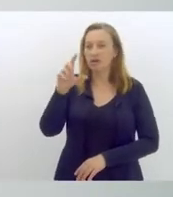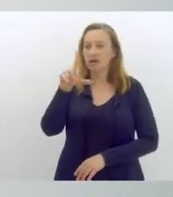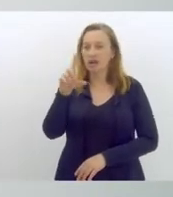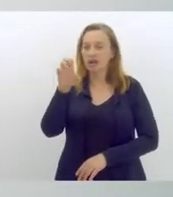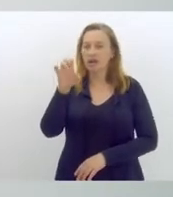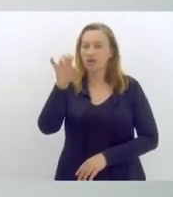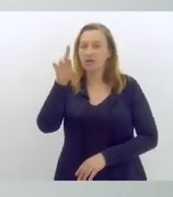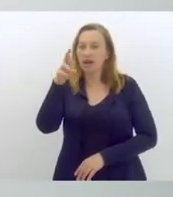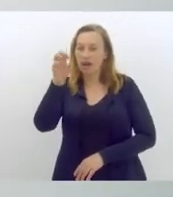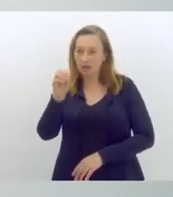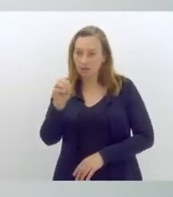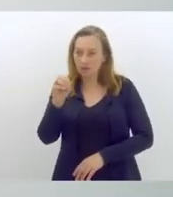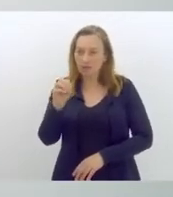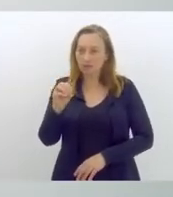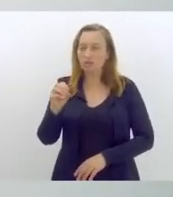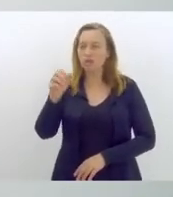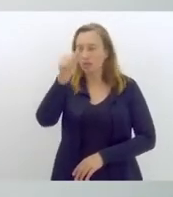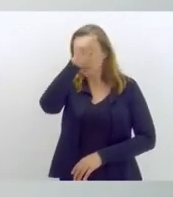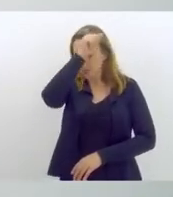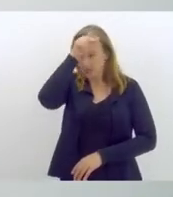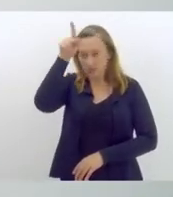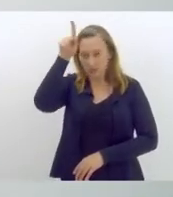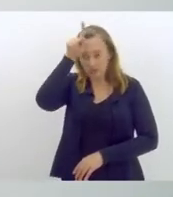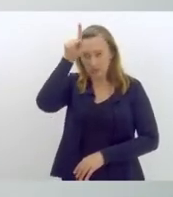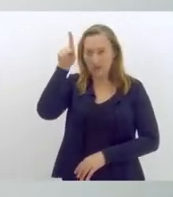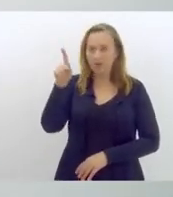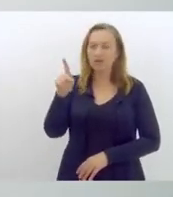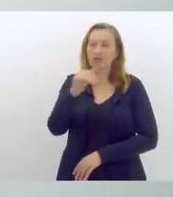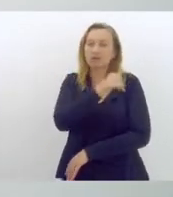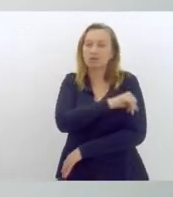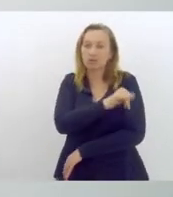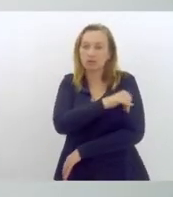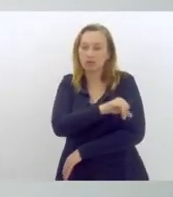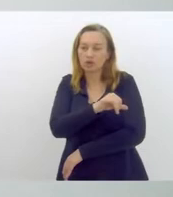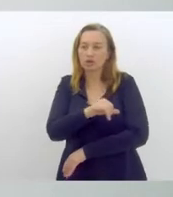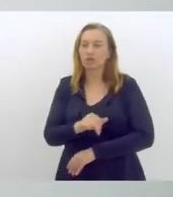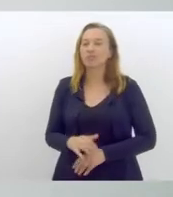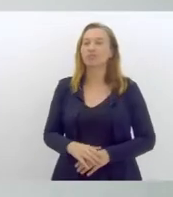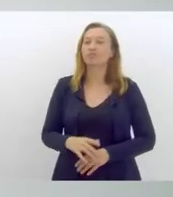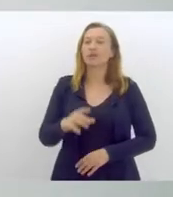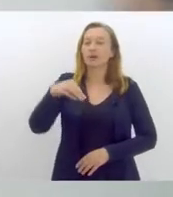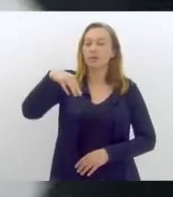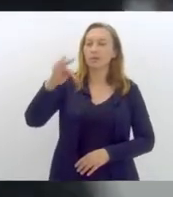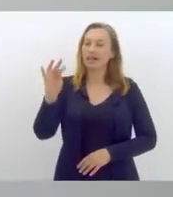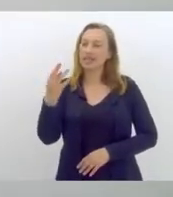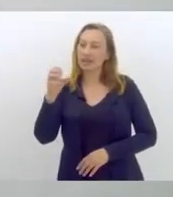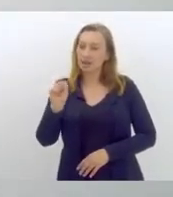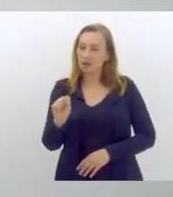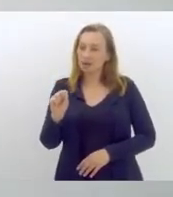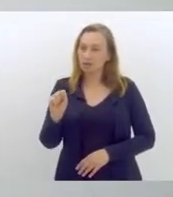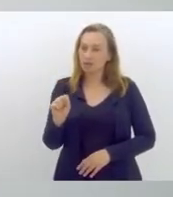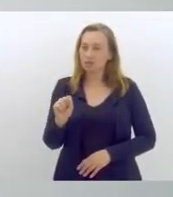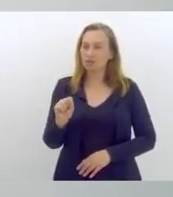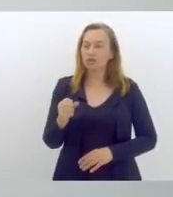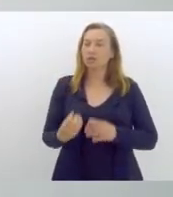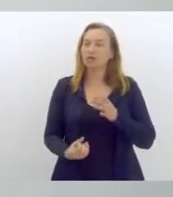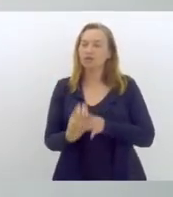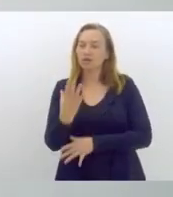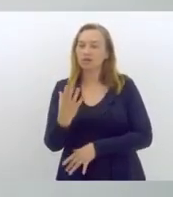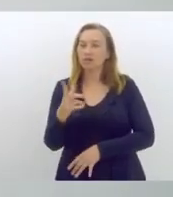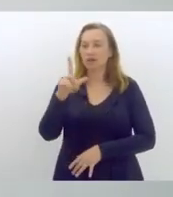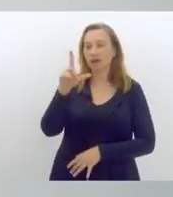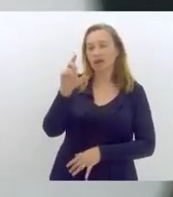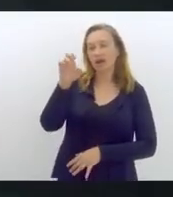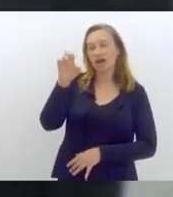Pavão subprefeito do Rio no centro senhor Mateus Ribeiro diretor da fundação Leonel